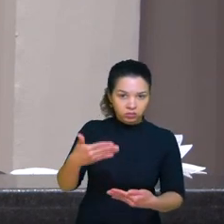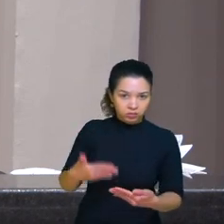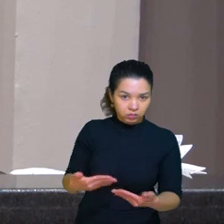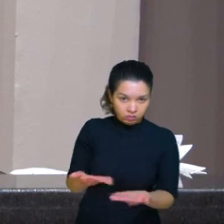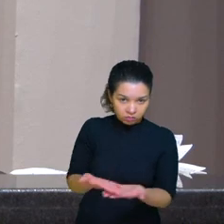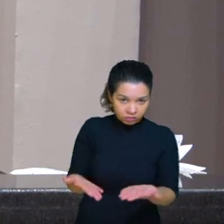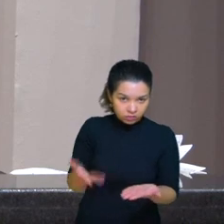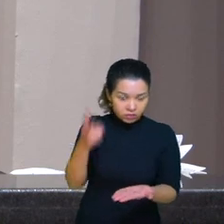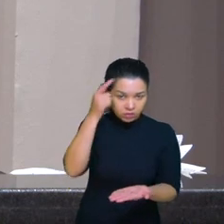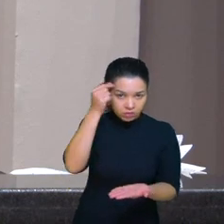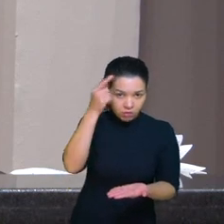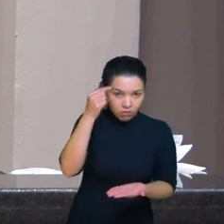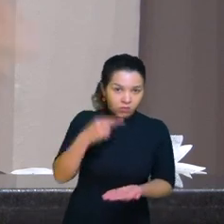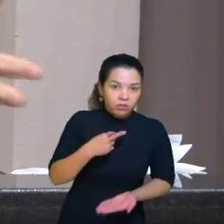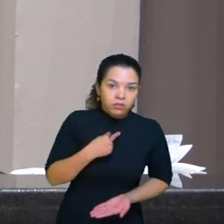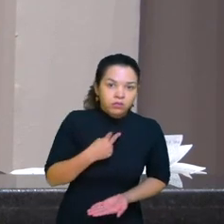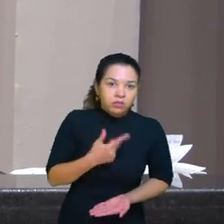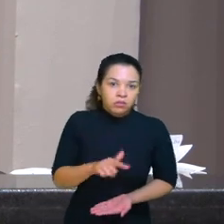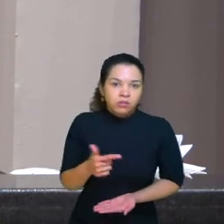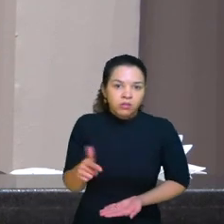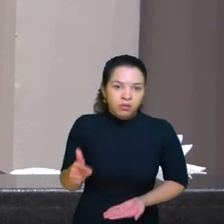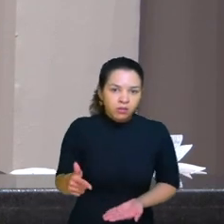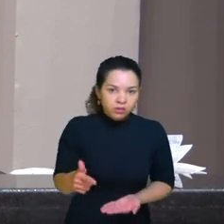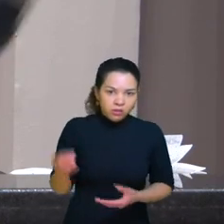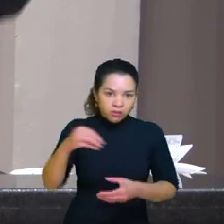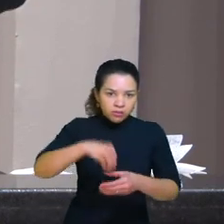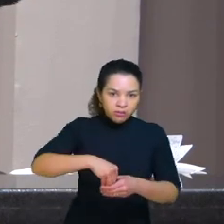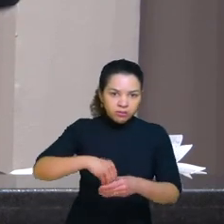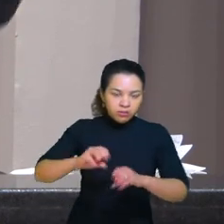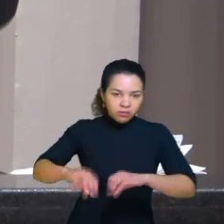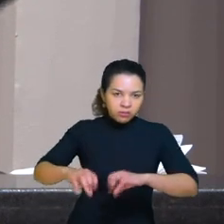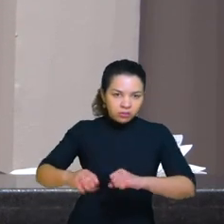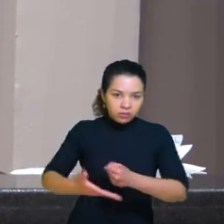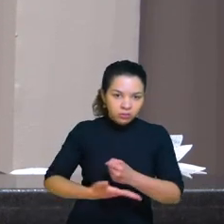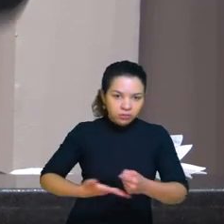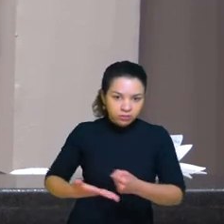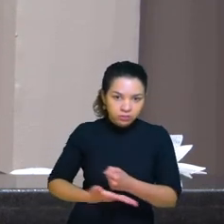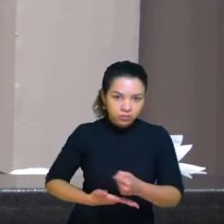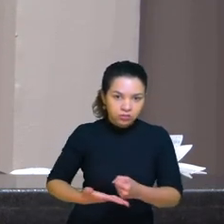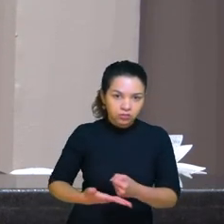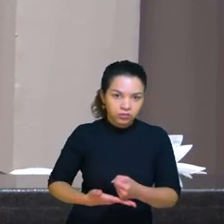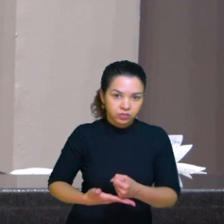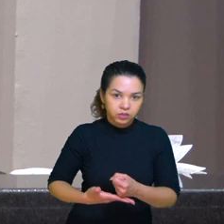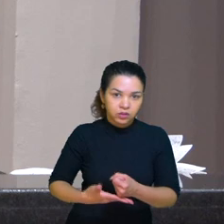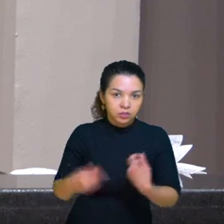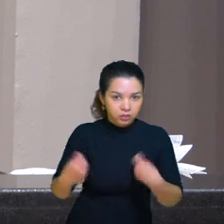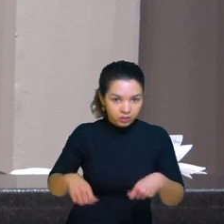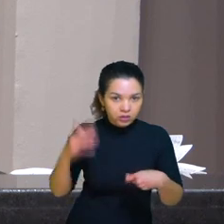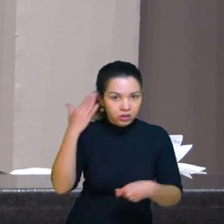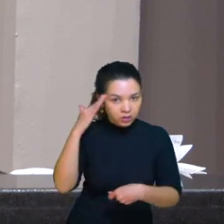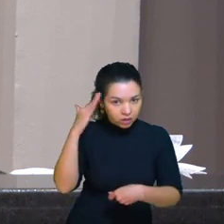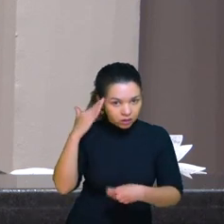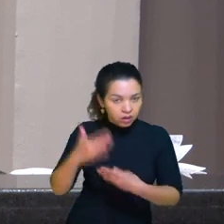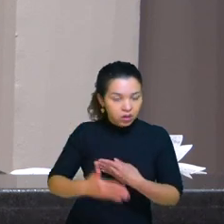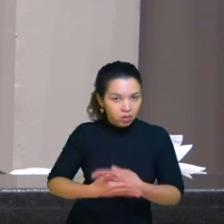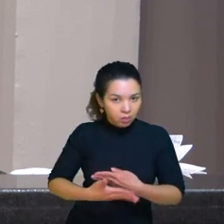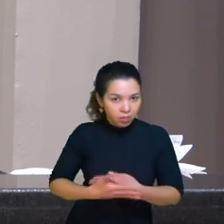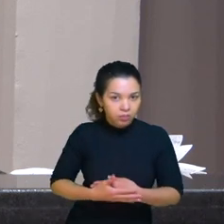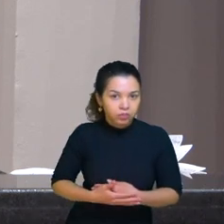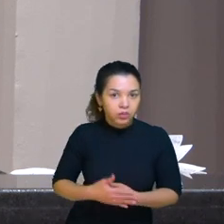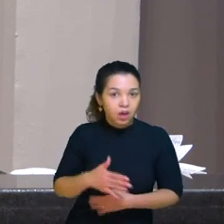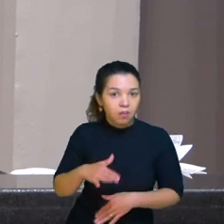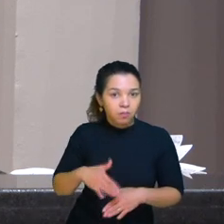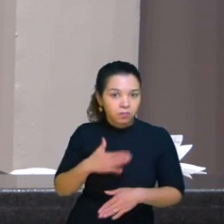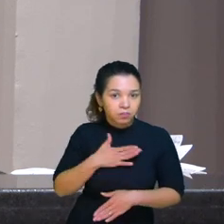universidades os seus egressos estão na educação básica então tem que reconhecer esse protagonismo né então eu não gosto muito